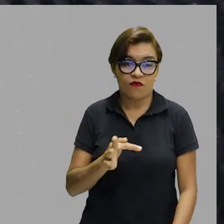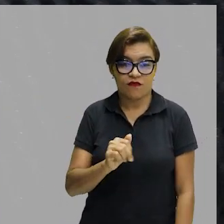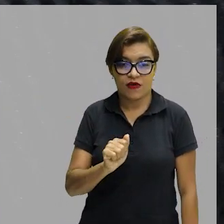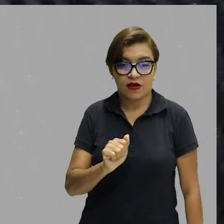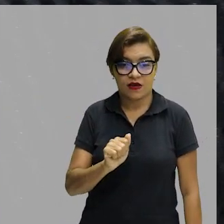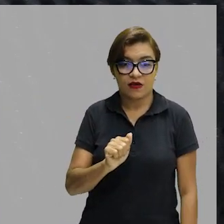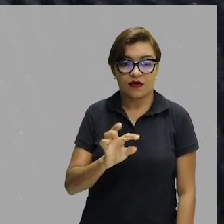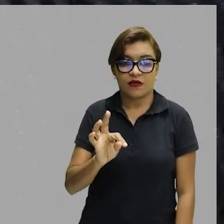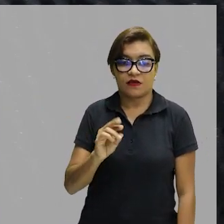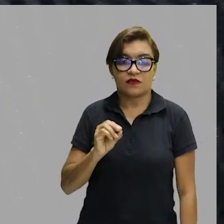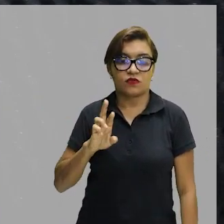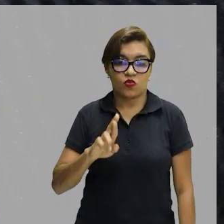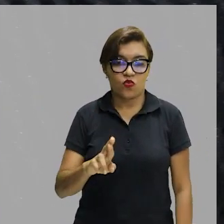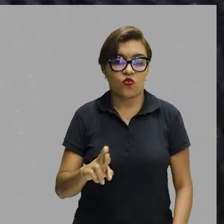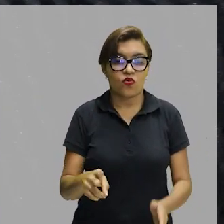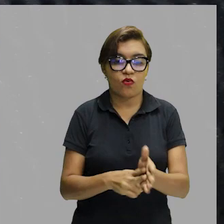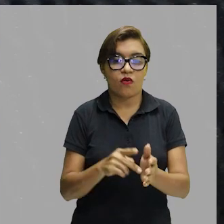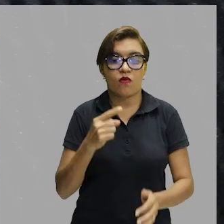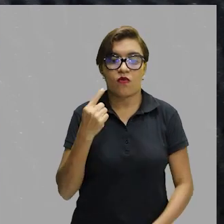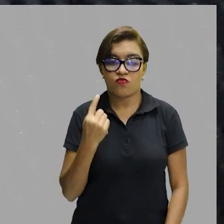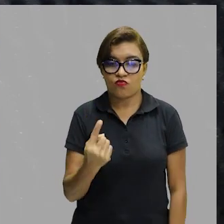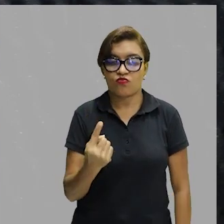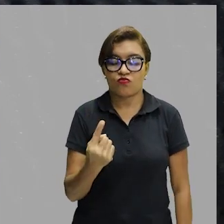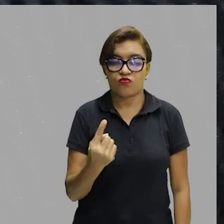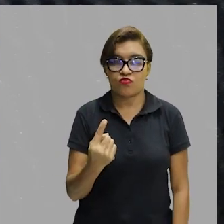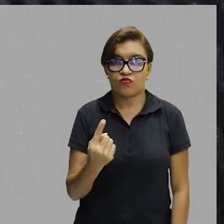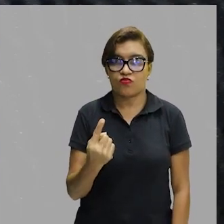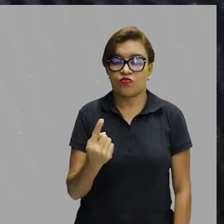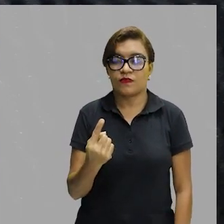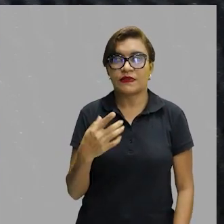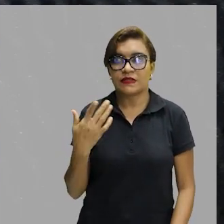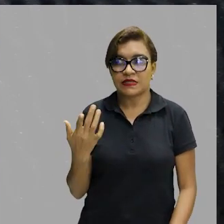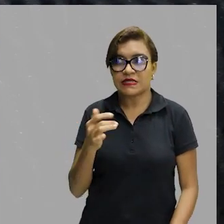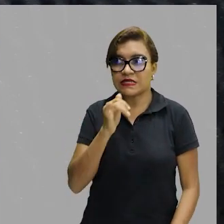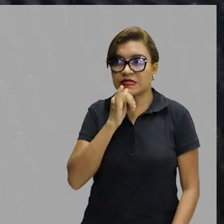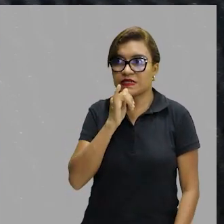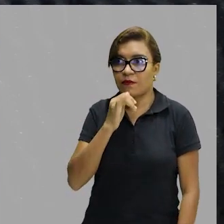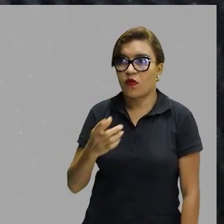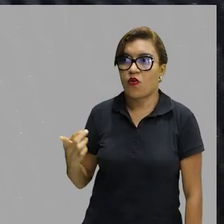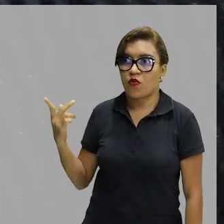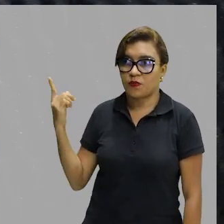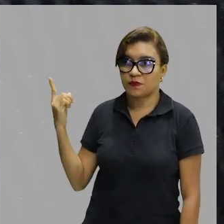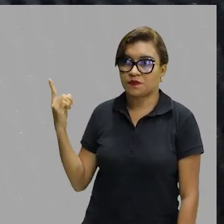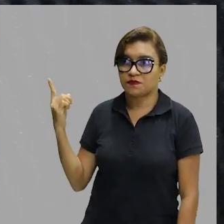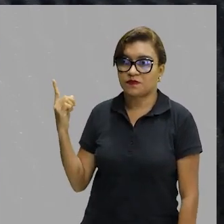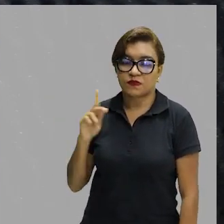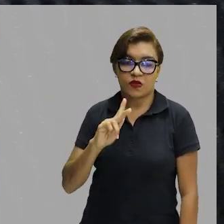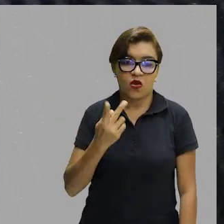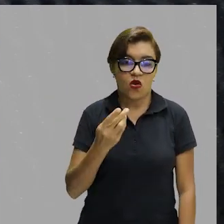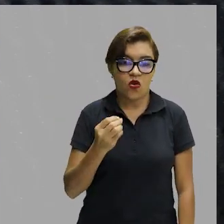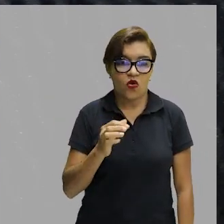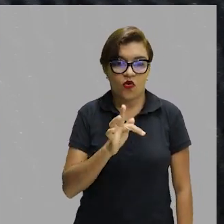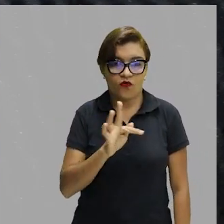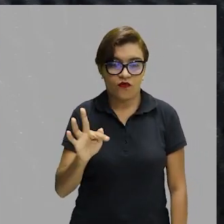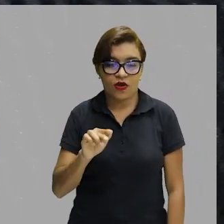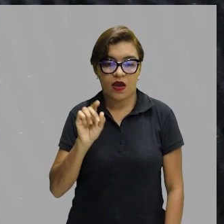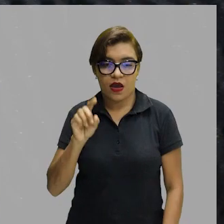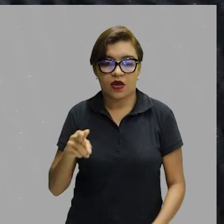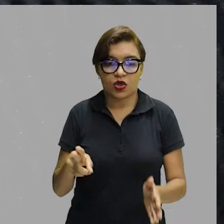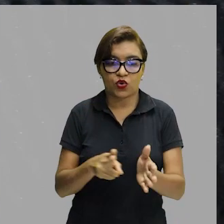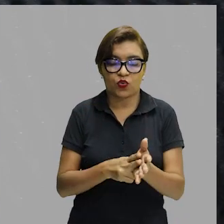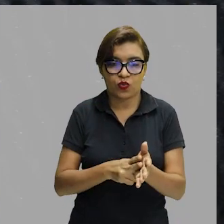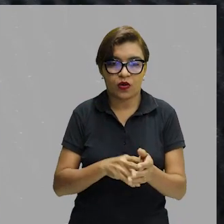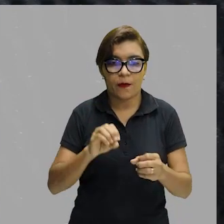se não for, né, a gente vai determinar o fator de Van Hoff. Então, o fator de Van Hoff vai ser igual à quantidade